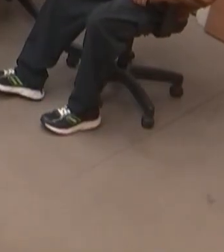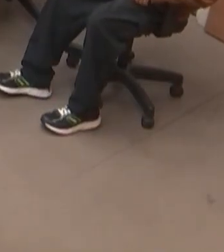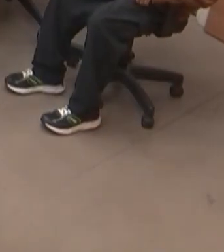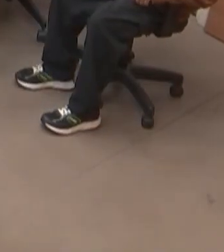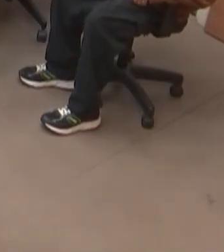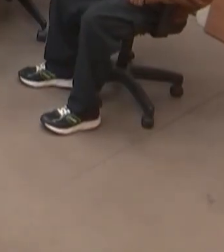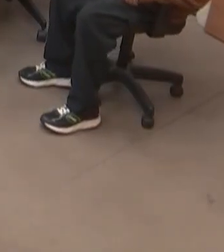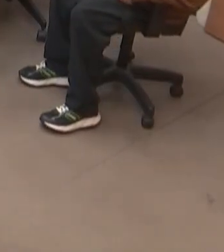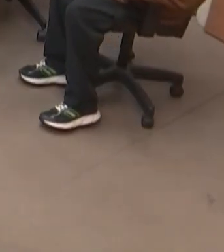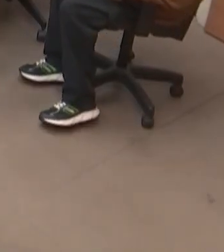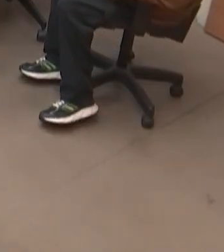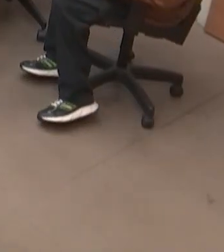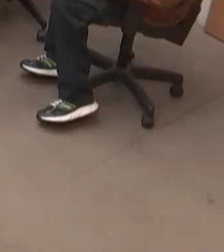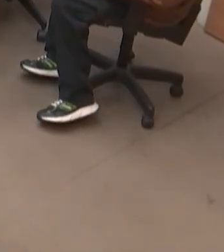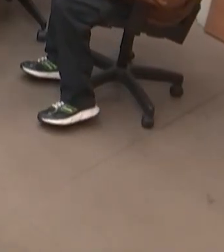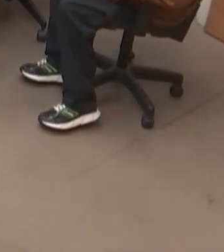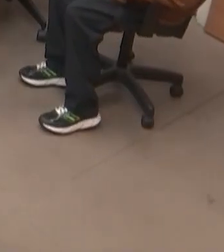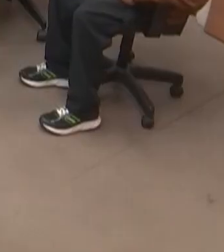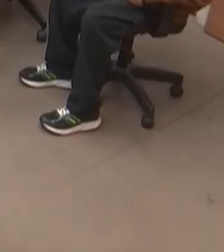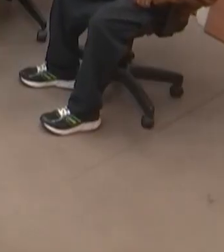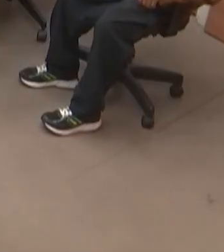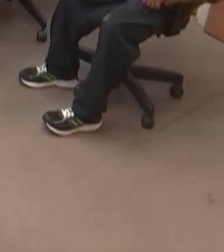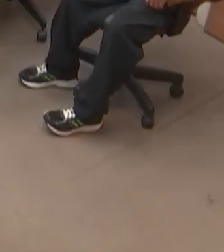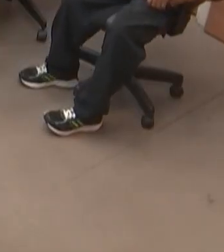É assim, ó, Jovem Mestre.